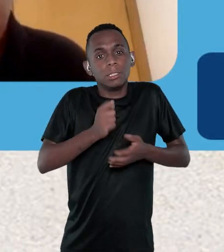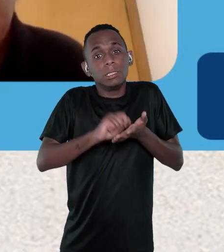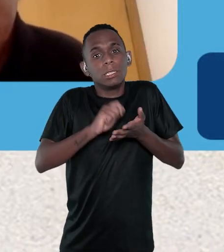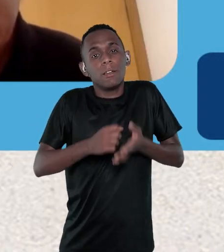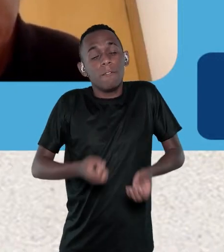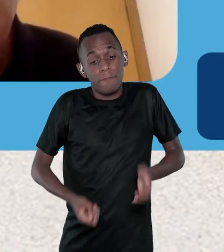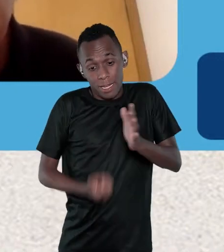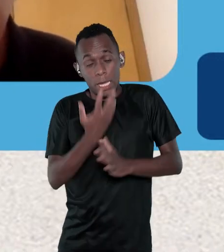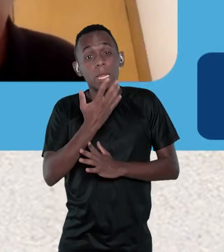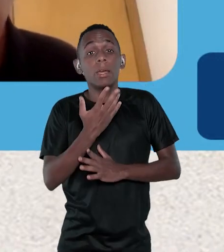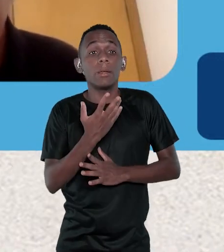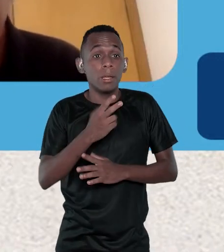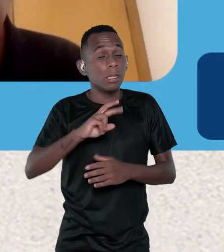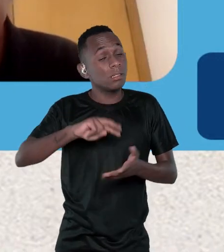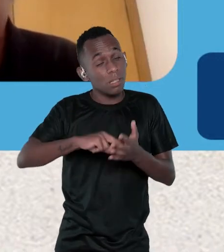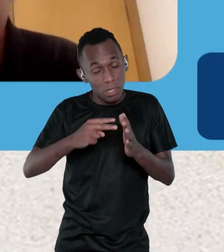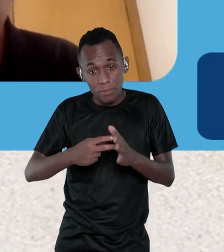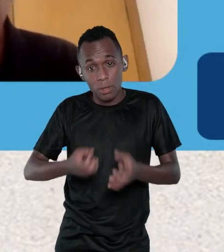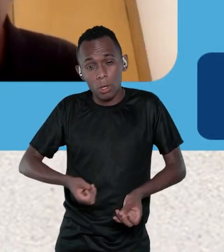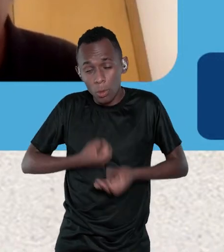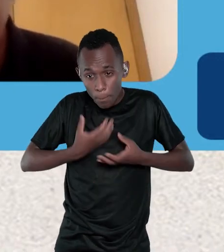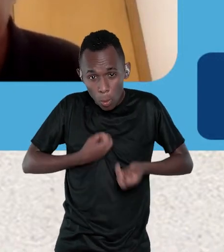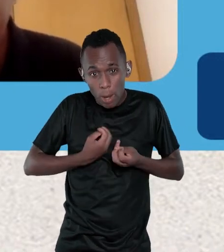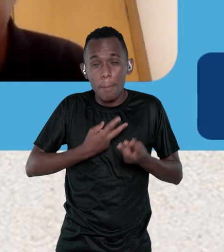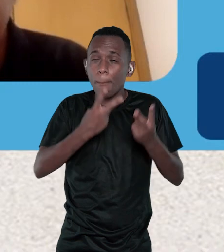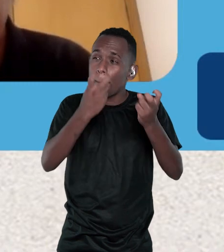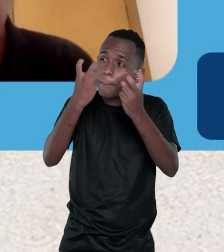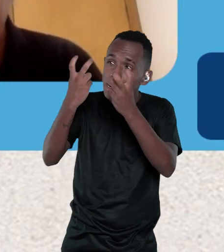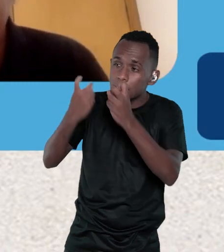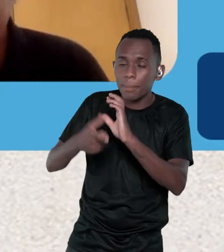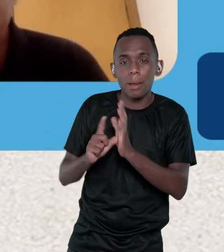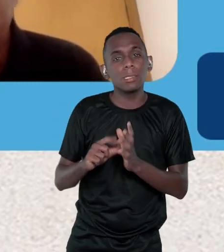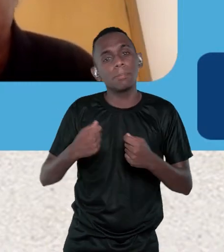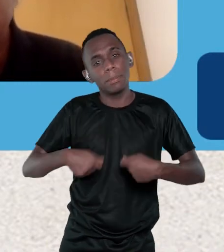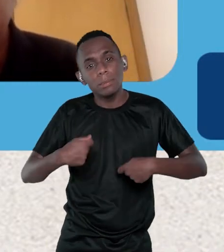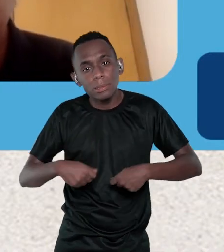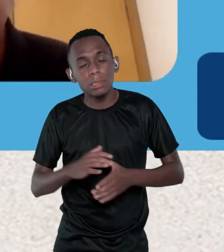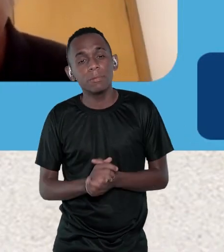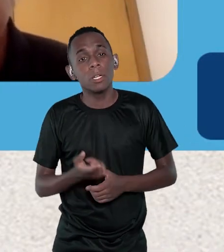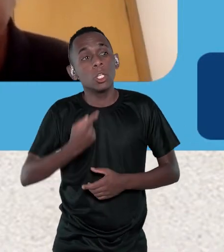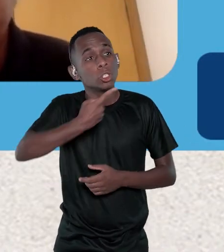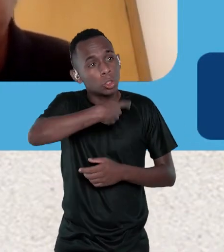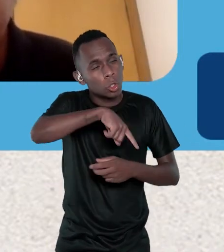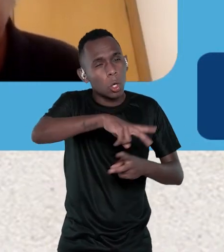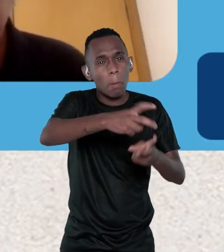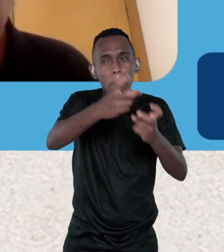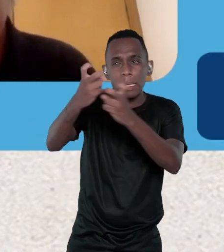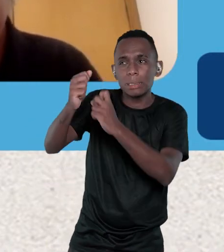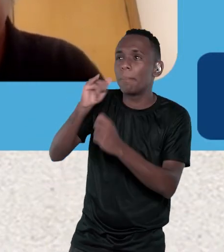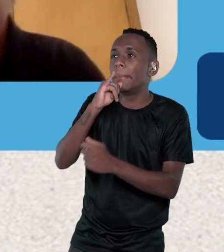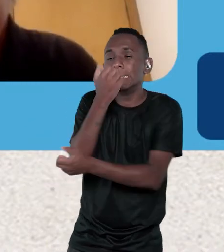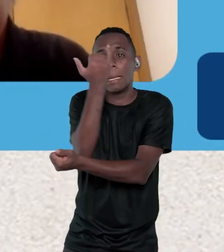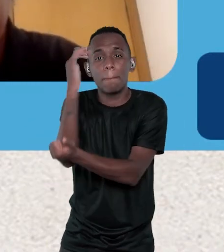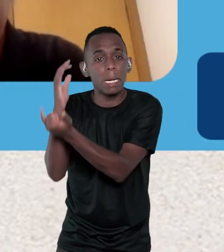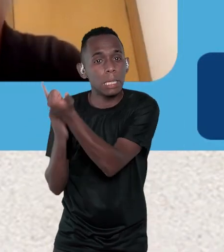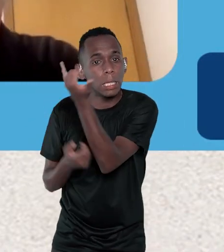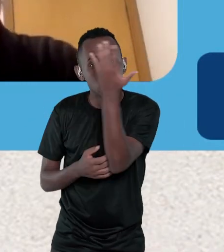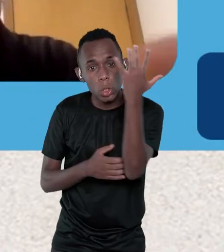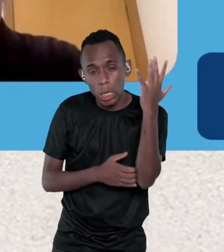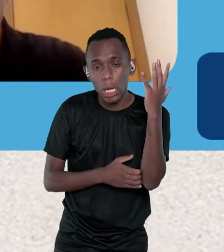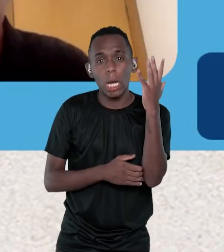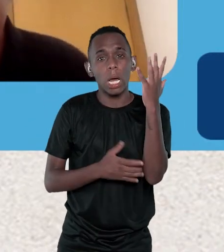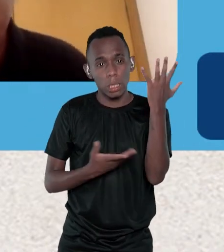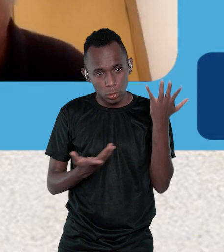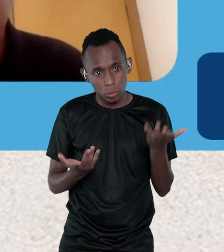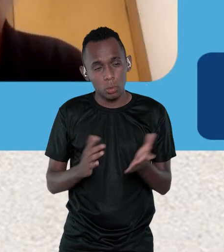mas quando ela quer, é porque a poesia é fruto de observações. A gente